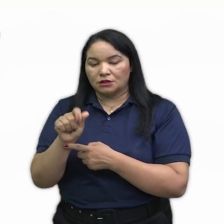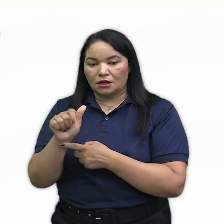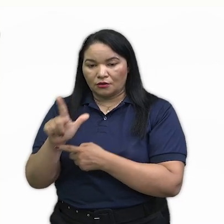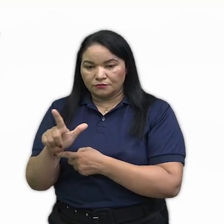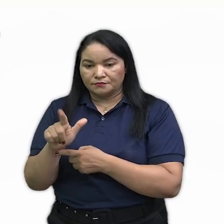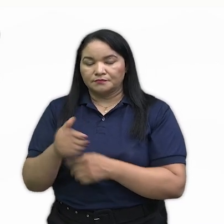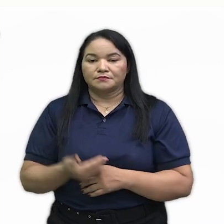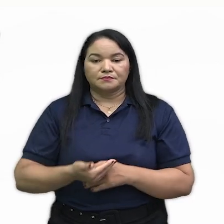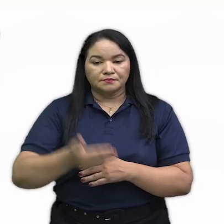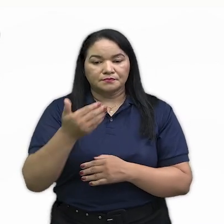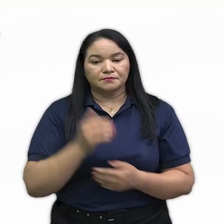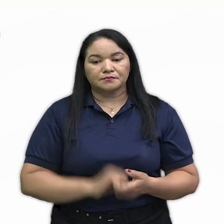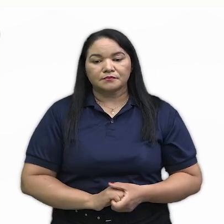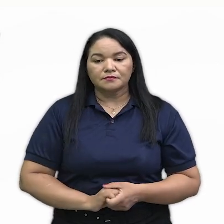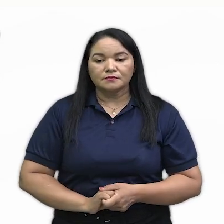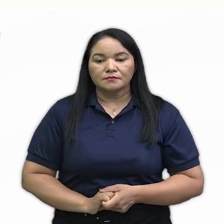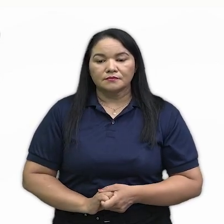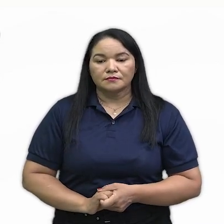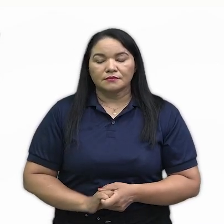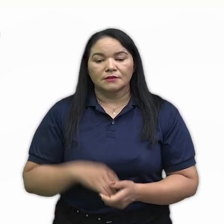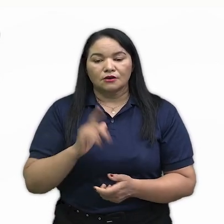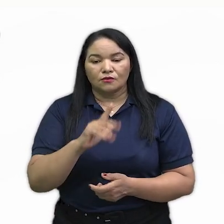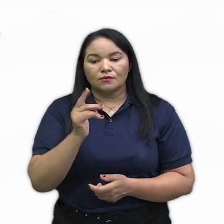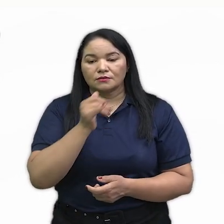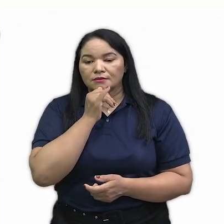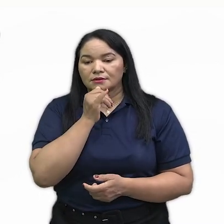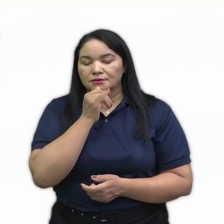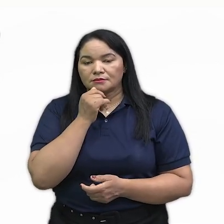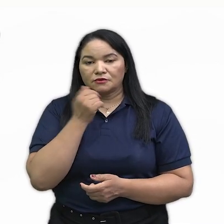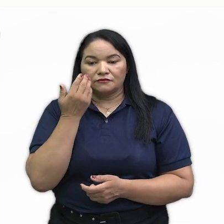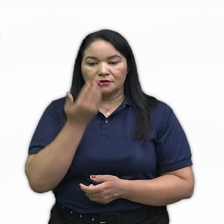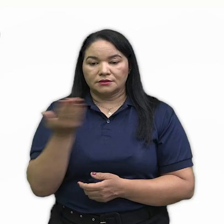Seguindo em frente, então, temos aqui um exemplo para